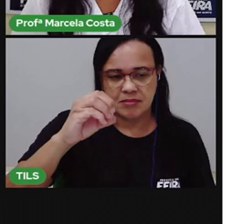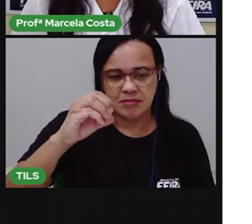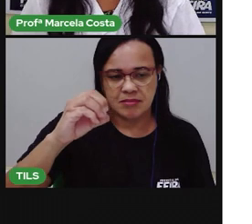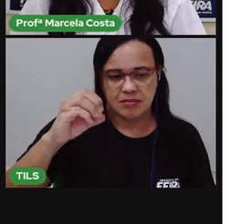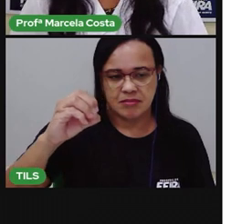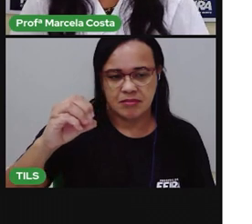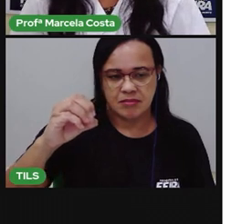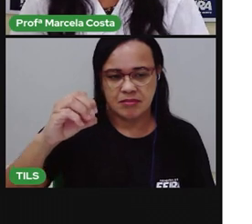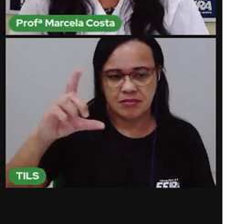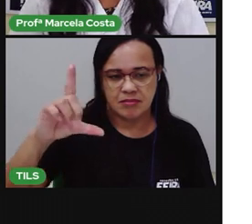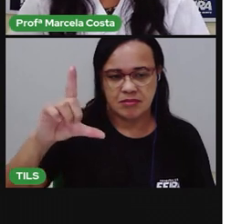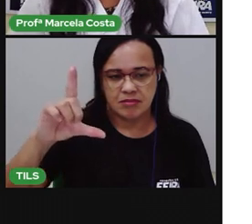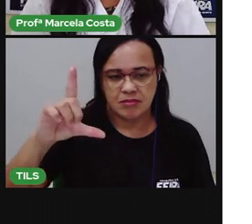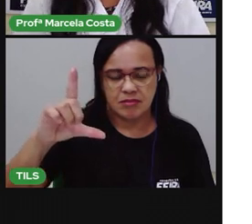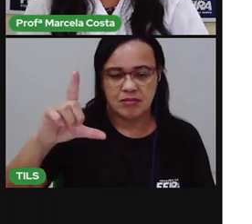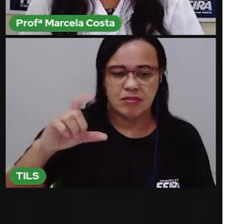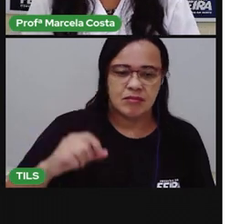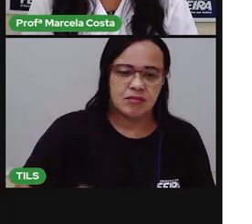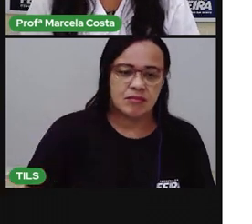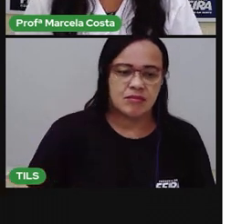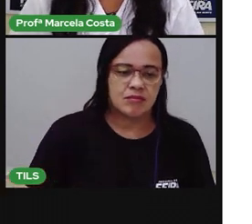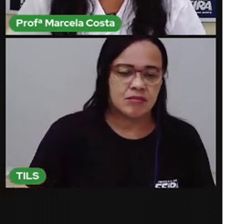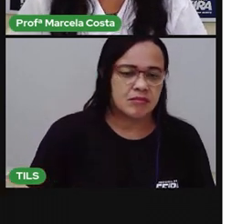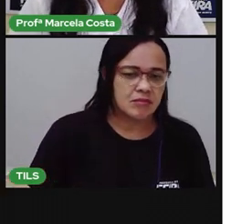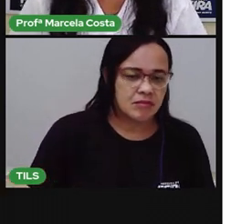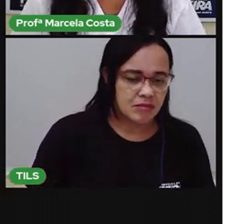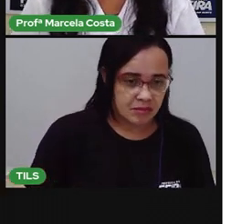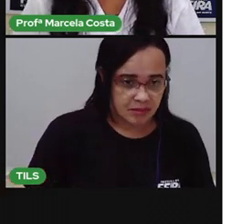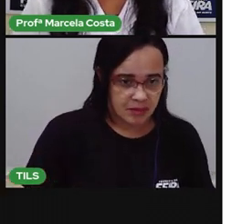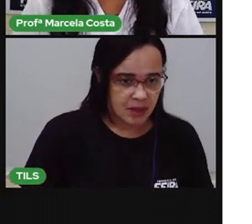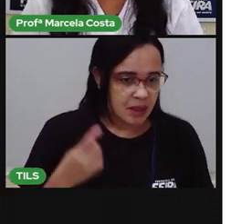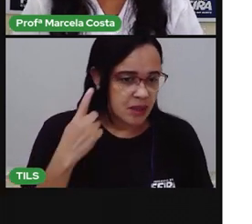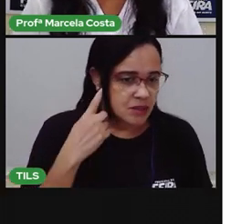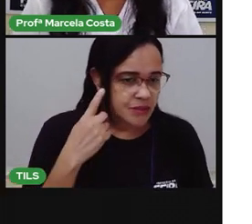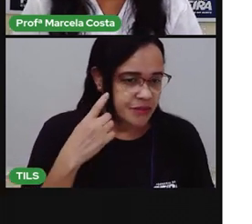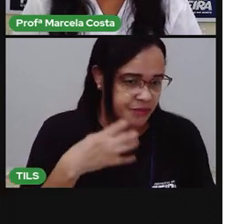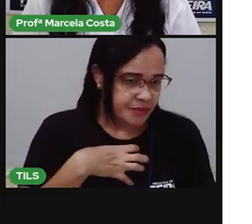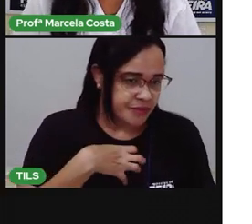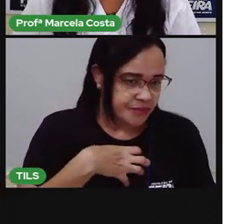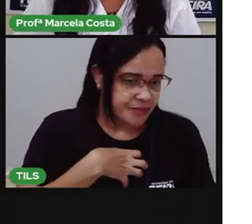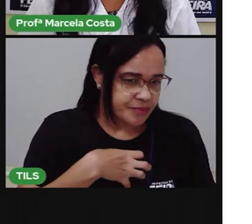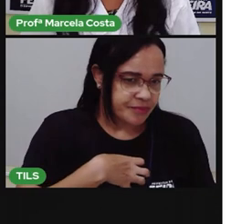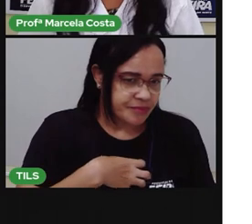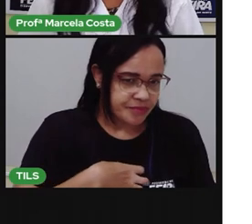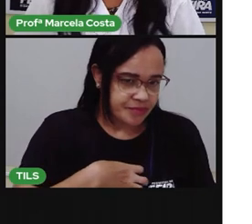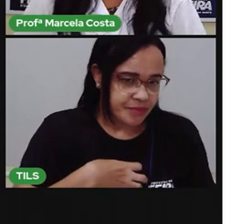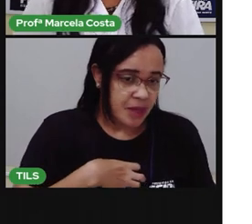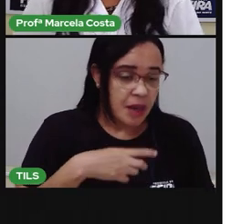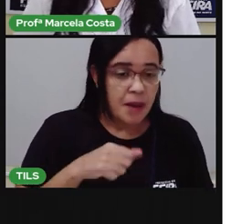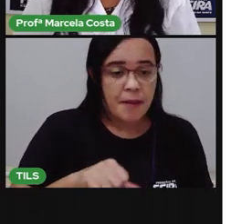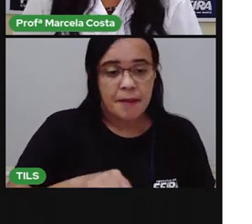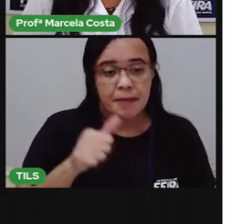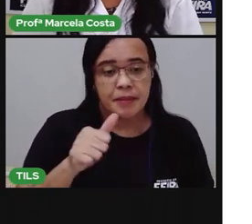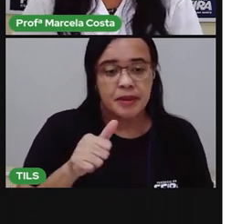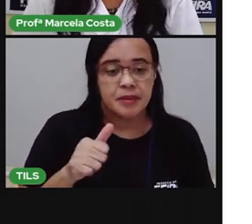Qual é o primeiro som que você escuta quando eu falo álcool?